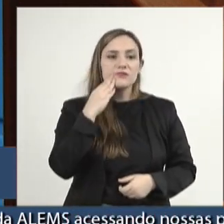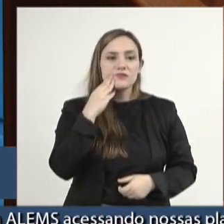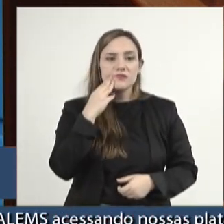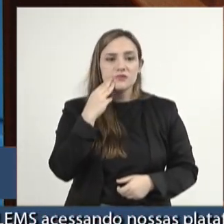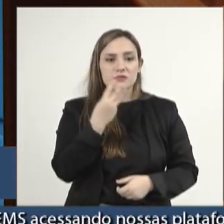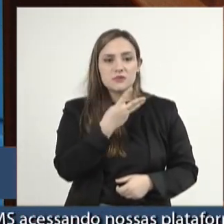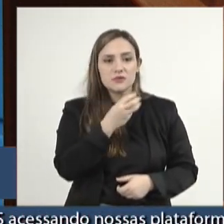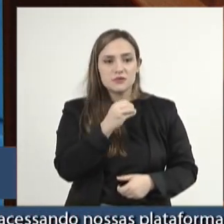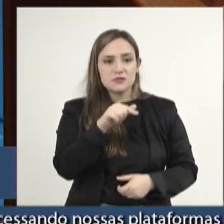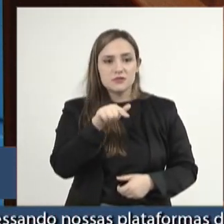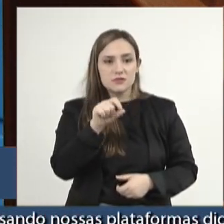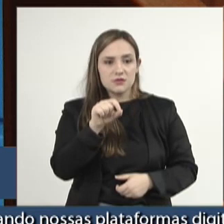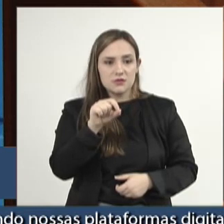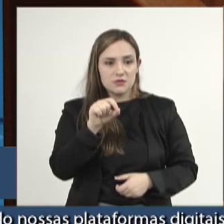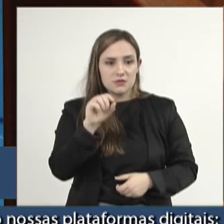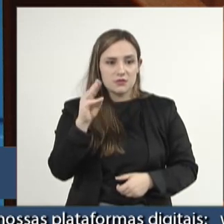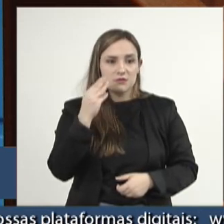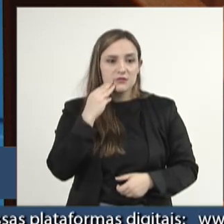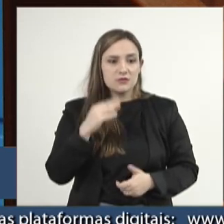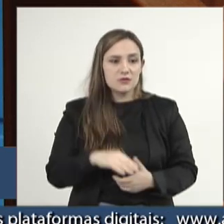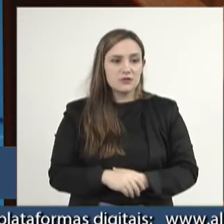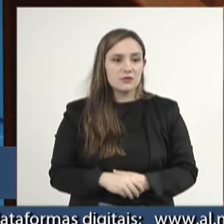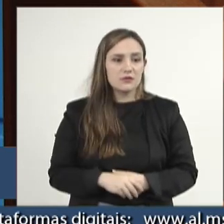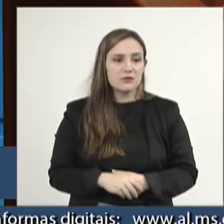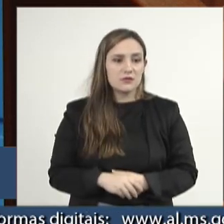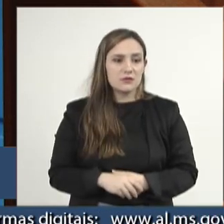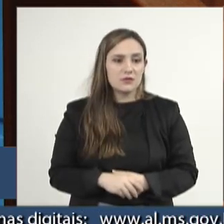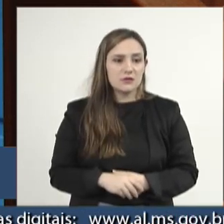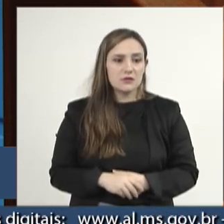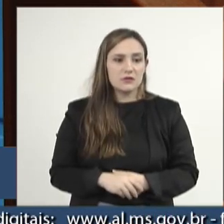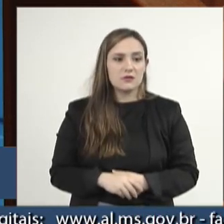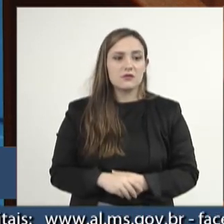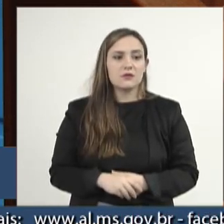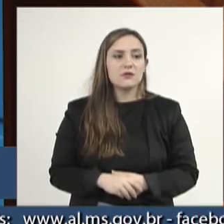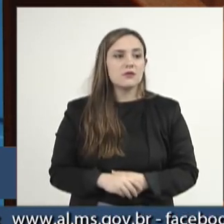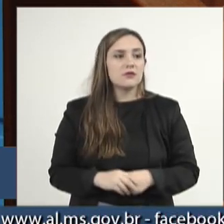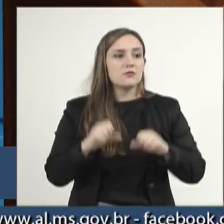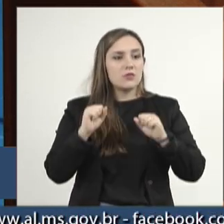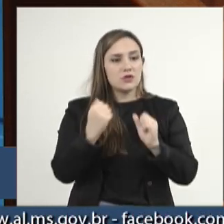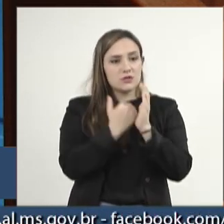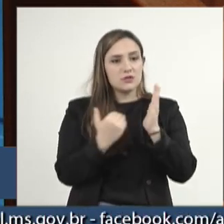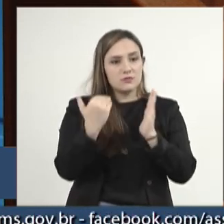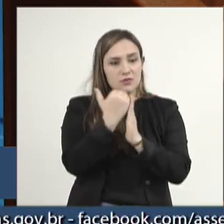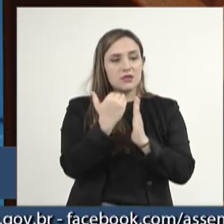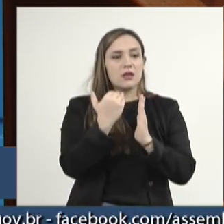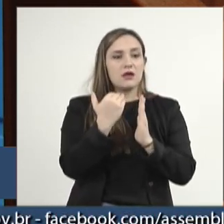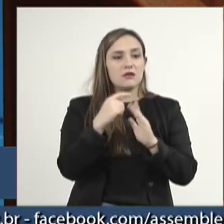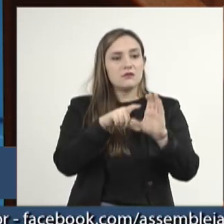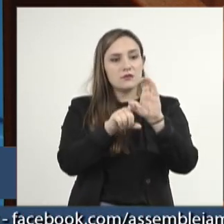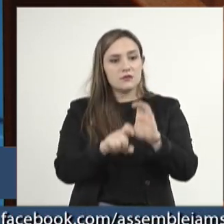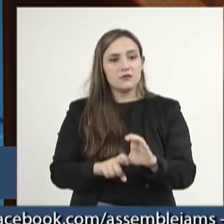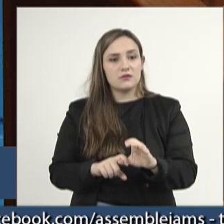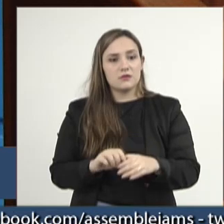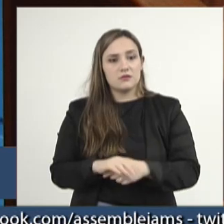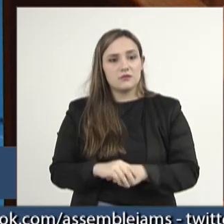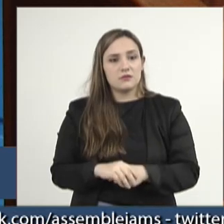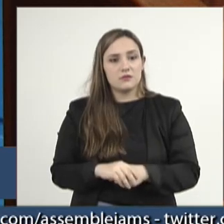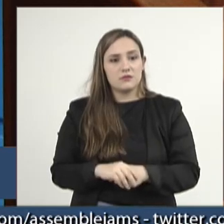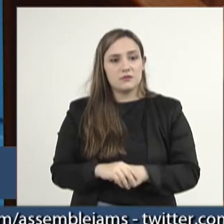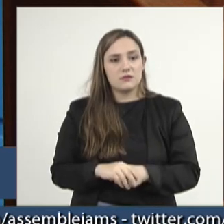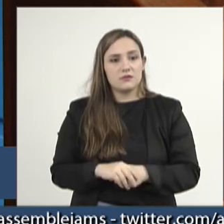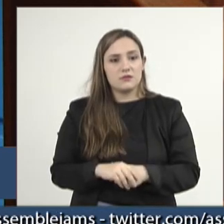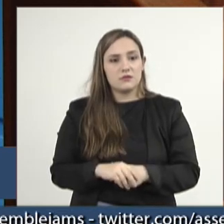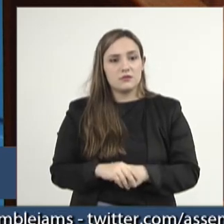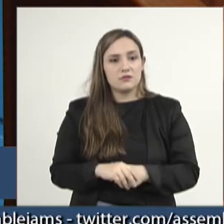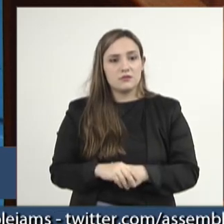2.370 bilhões de reais. Pode aumentar o endividamento, isso não é nenhum problema para qualquer um que